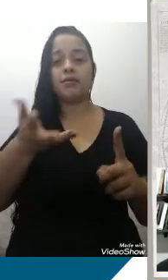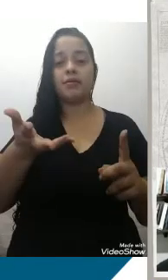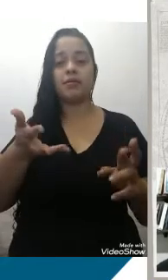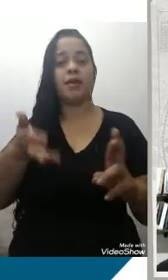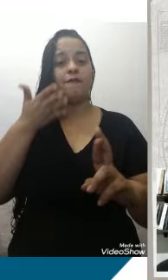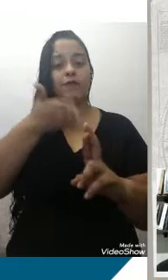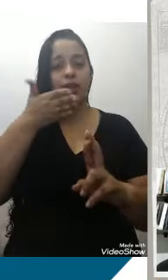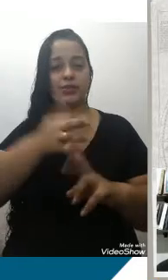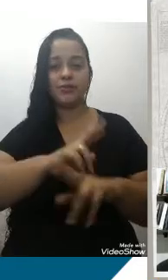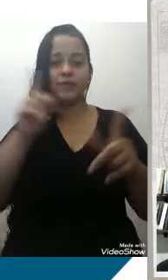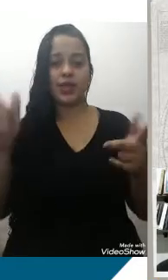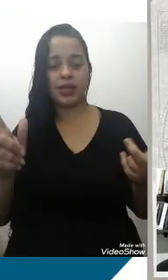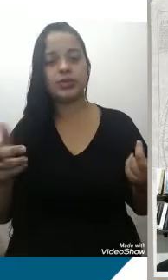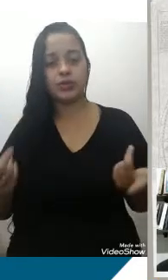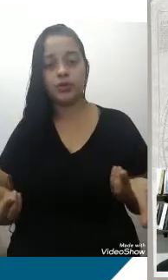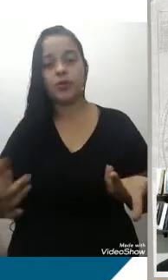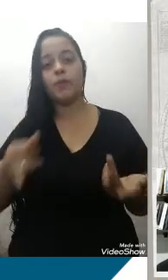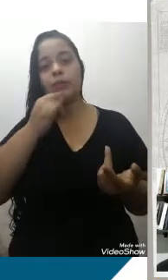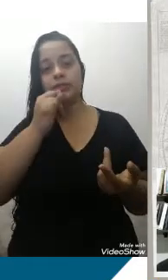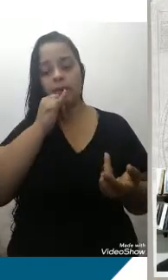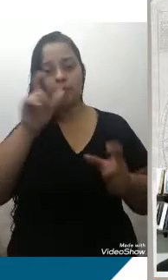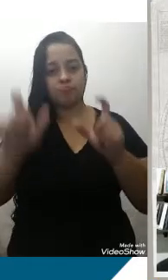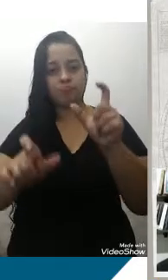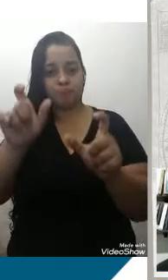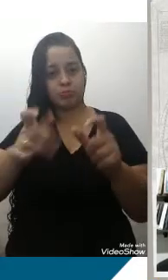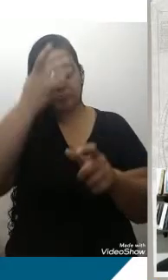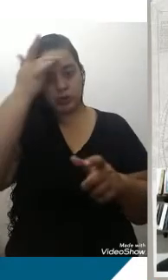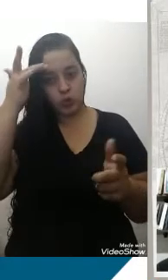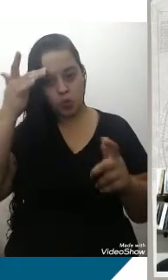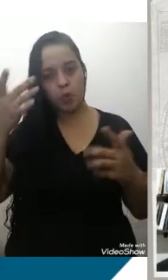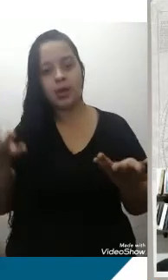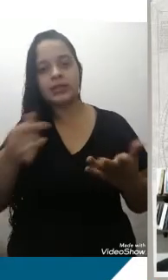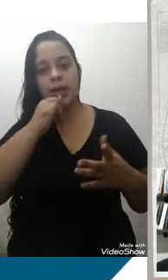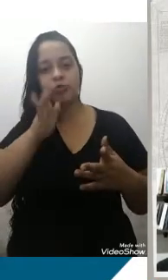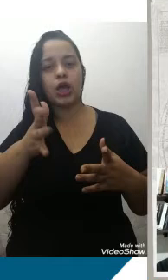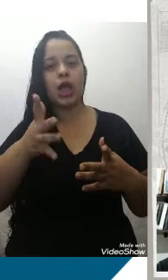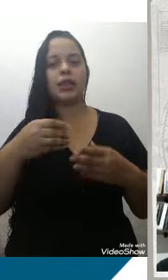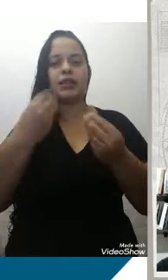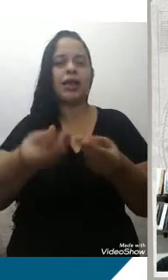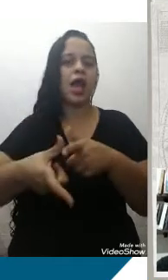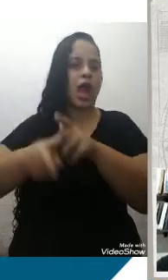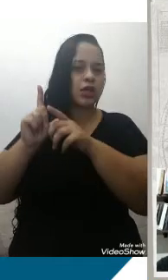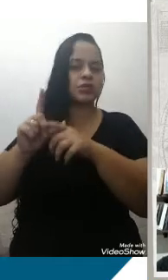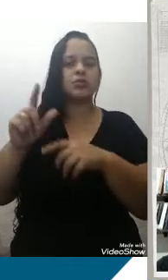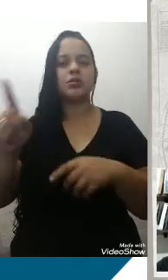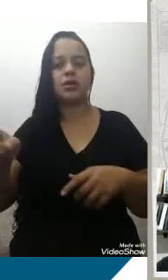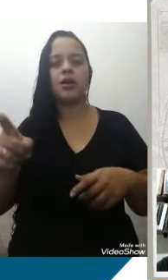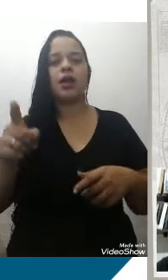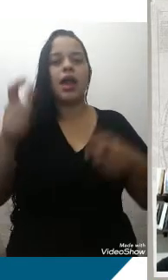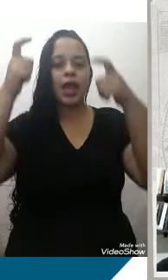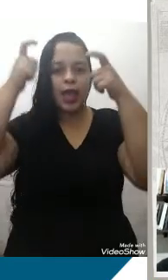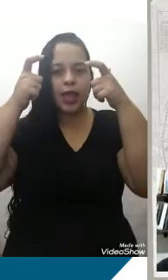como por exemplo as feitas para pessoas. O exemplo que eu dei, né, do Zambem-Apongo e o rei